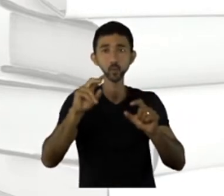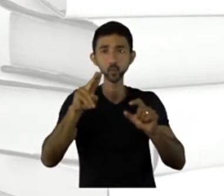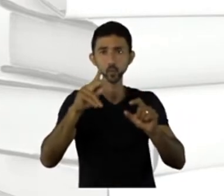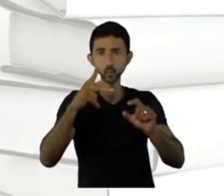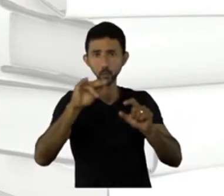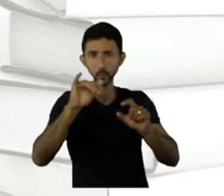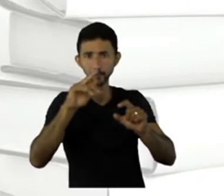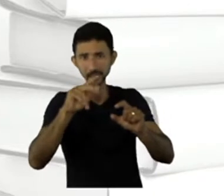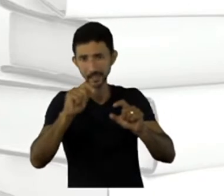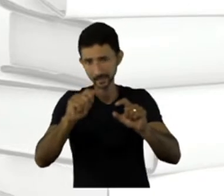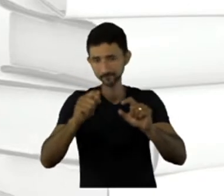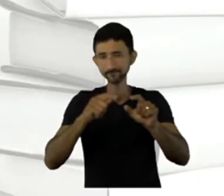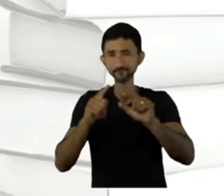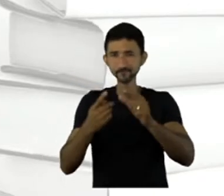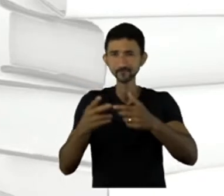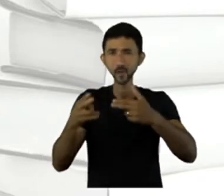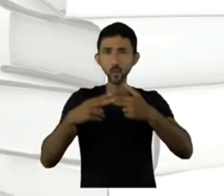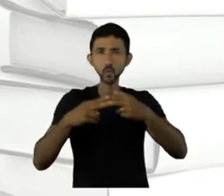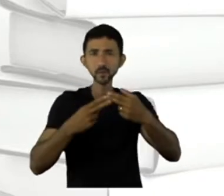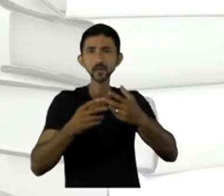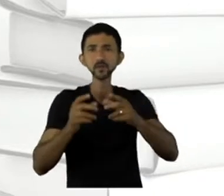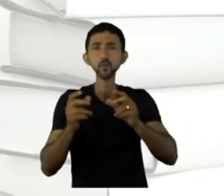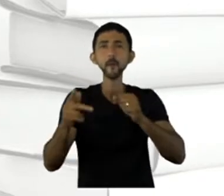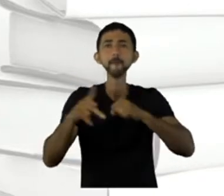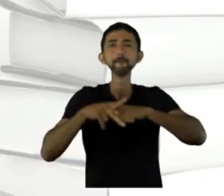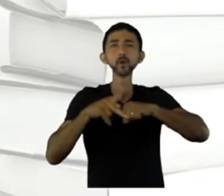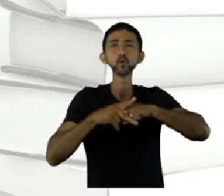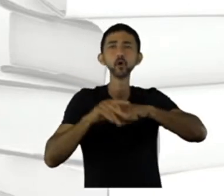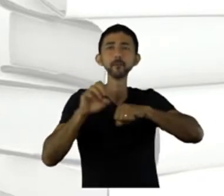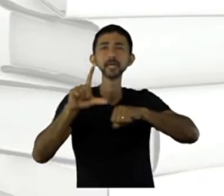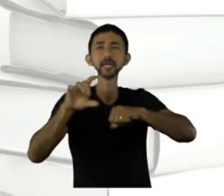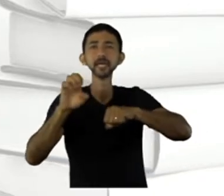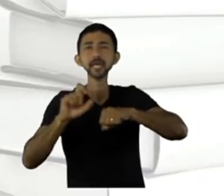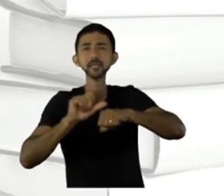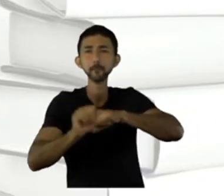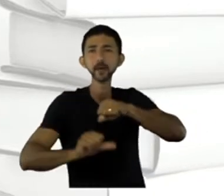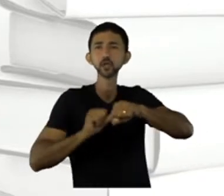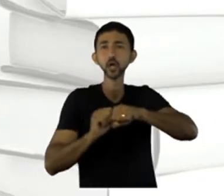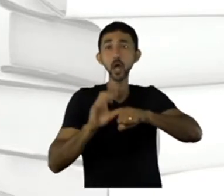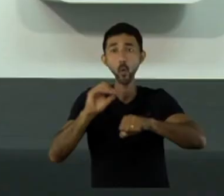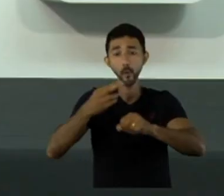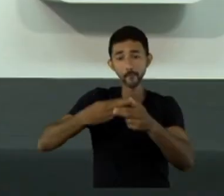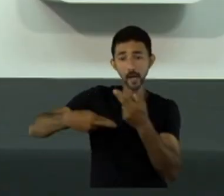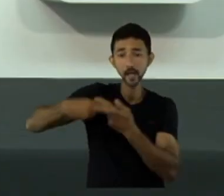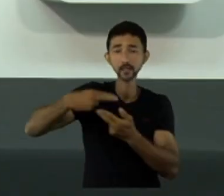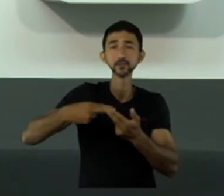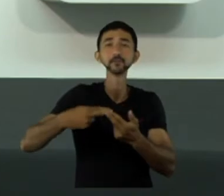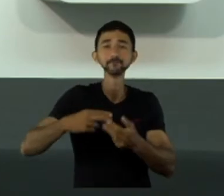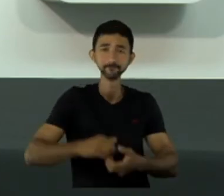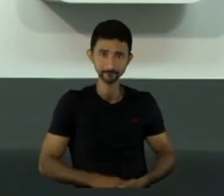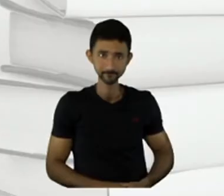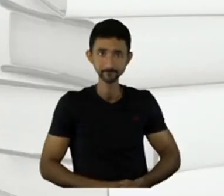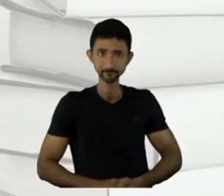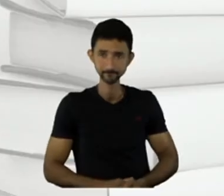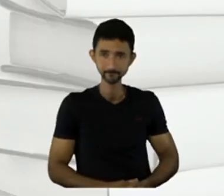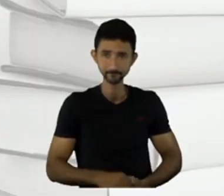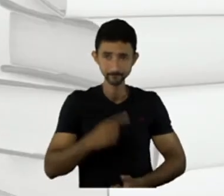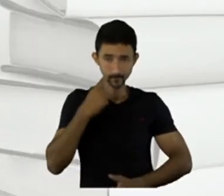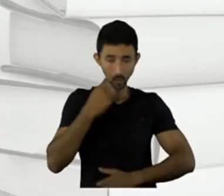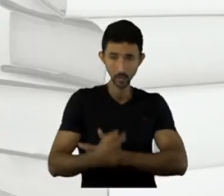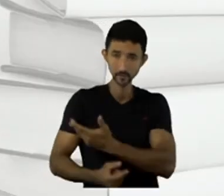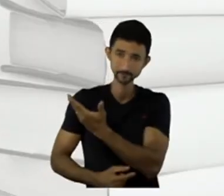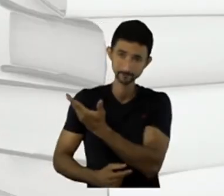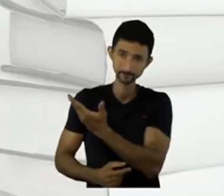e utilizamos o pronome ele para substituir ou para relacionar, né? Então, vamos aqui